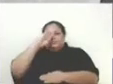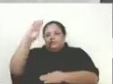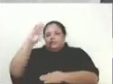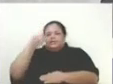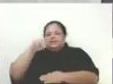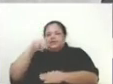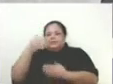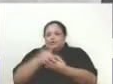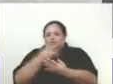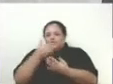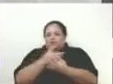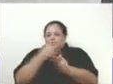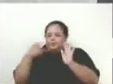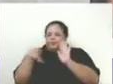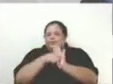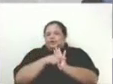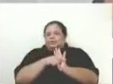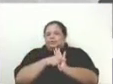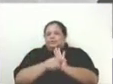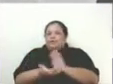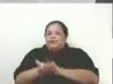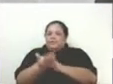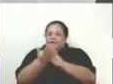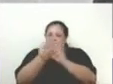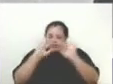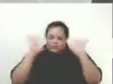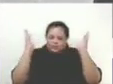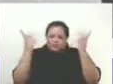a todos os envolvidos e, com certeza, viva a ciência. Obrigado. Obrigado. Obrigado.